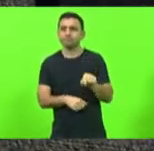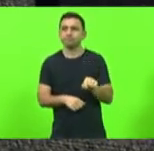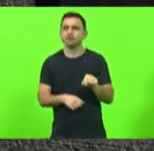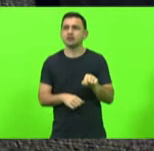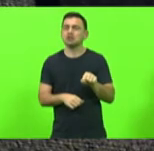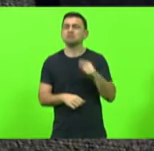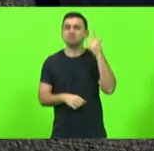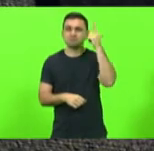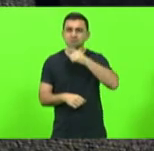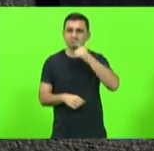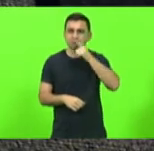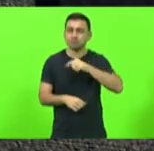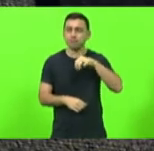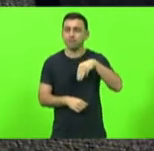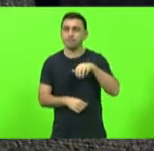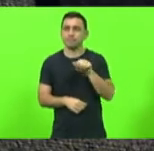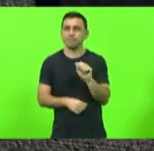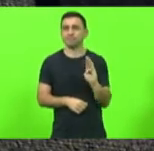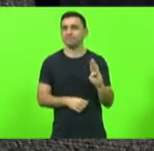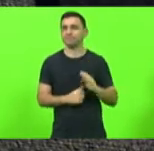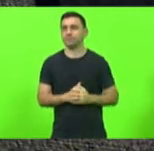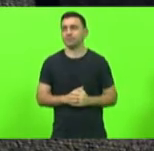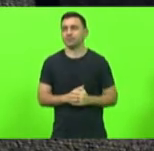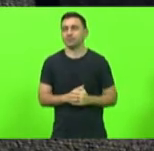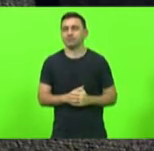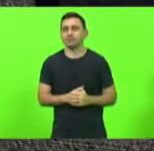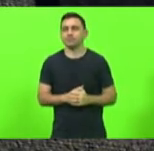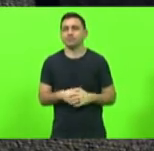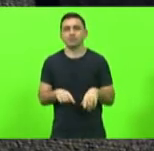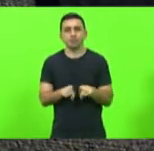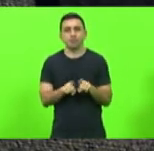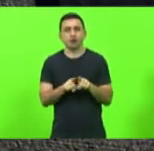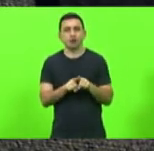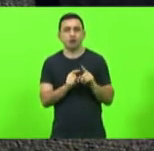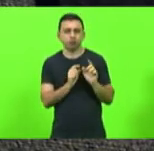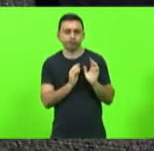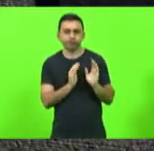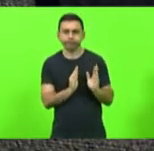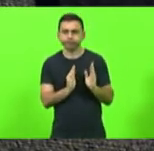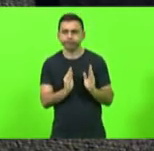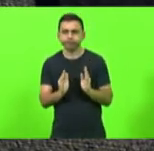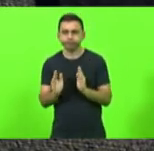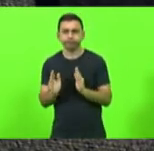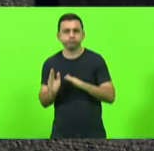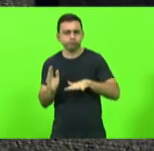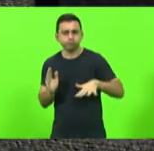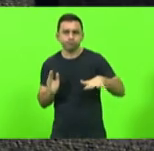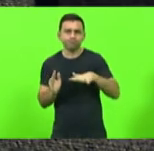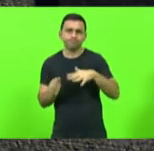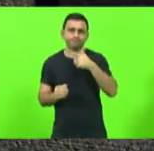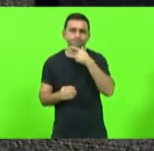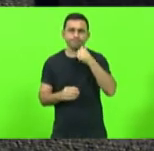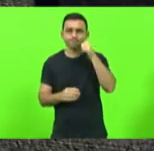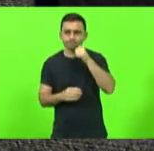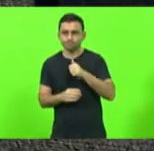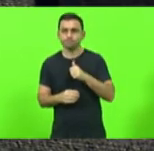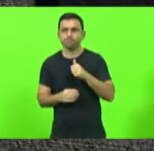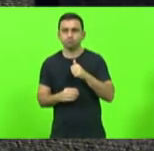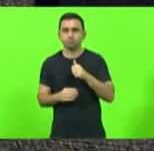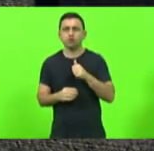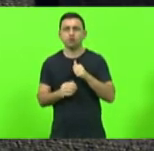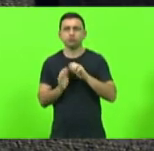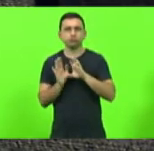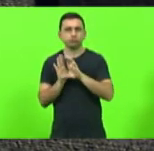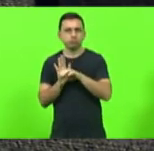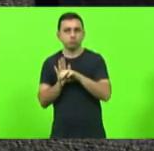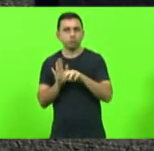importante do MAB. E somente organizados e organizadas, em contraponto a um conceito